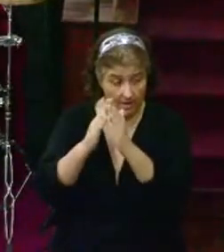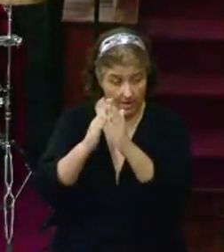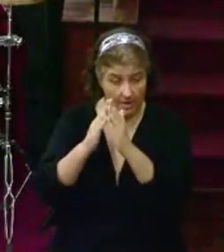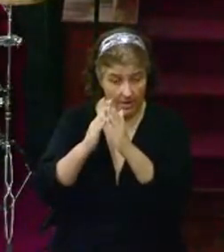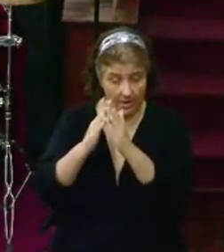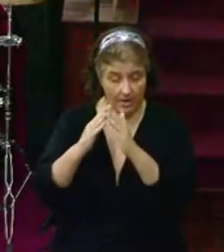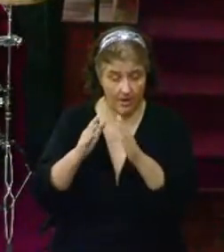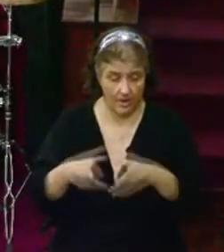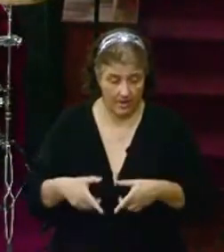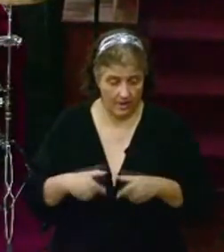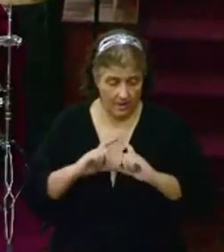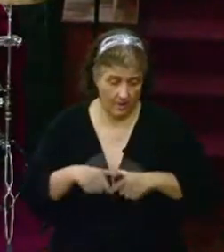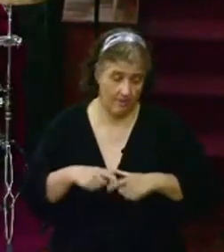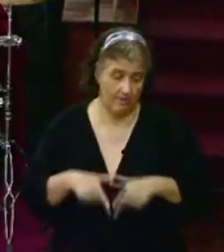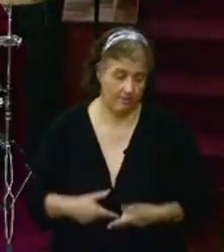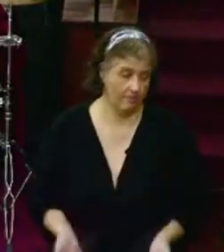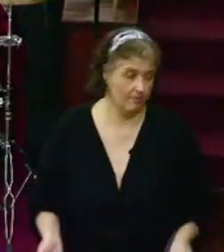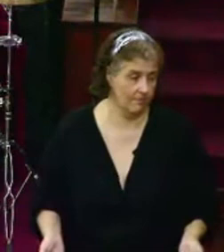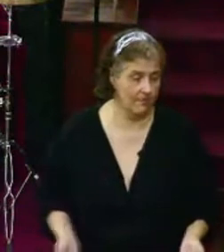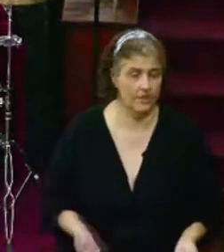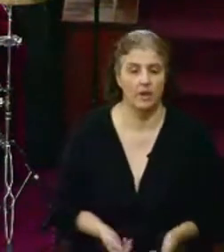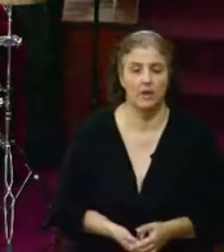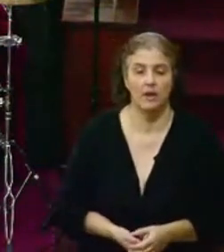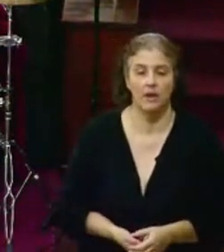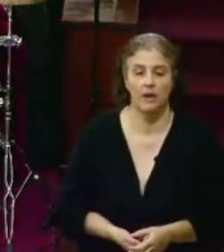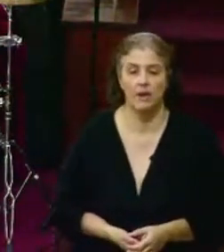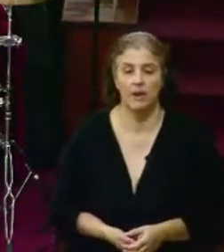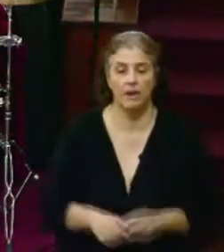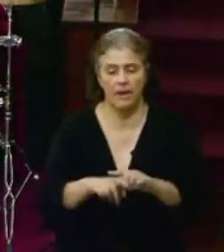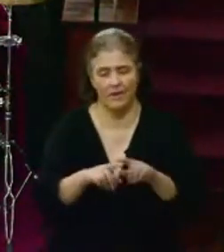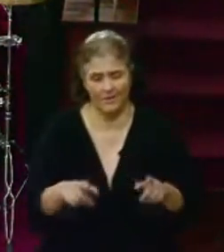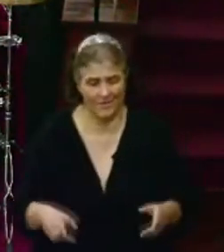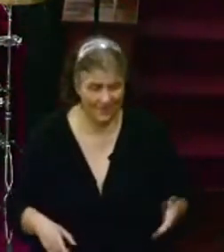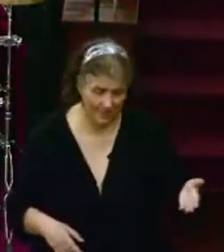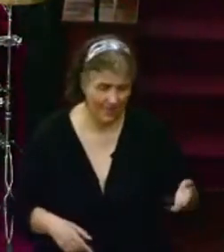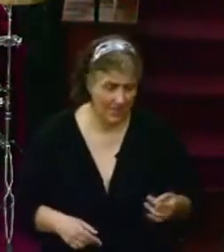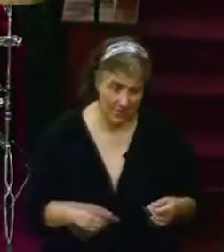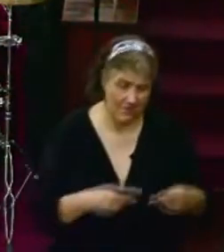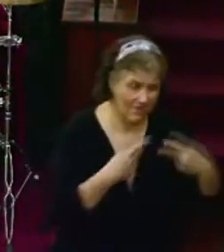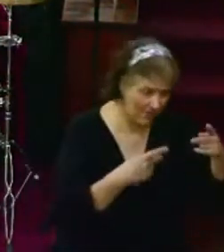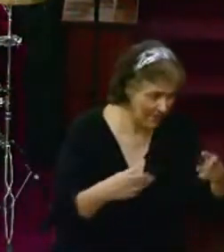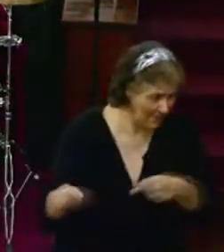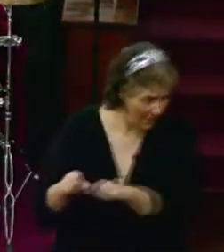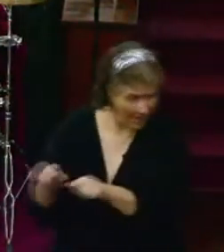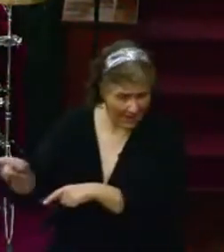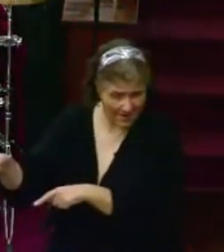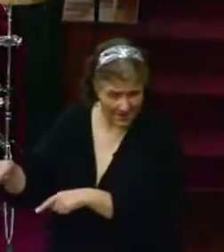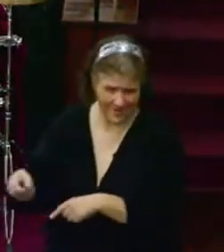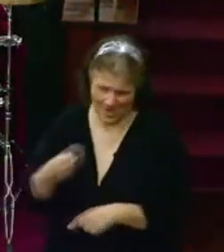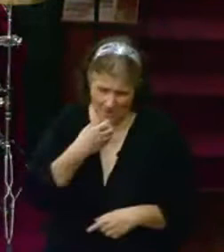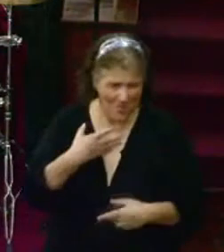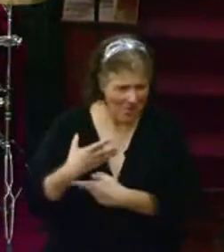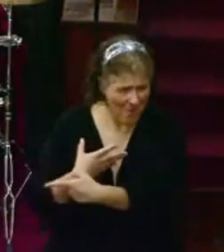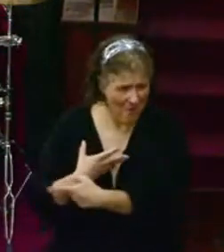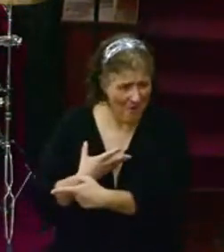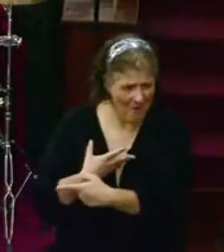em que você ouviu um comentário de alguém dizendo assim, faz isso por ele merece, ele é do bem, é uma